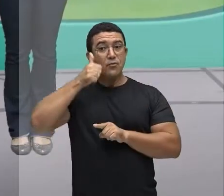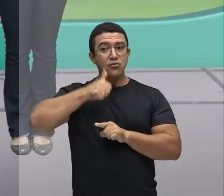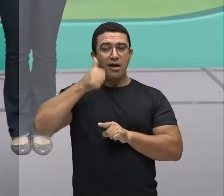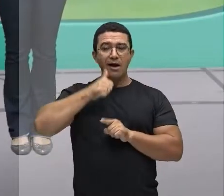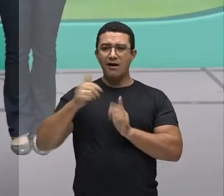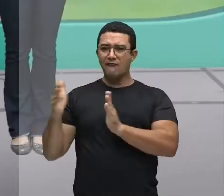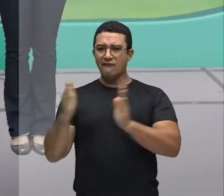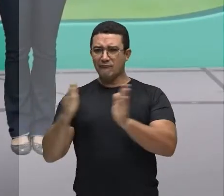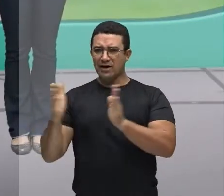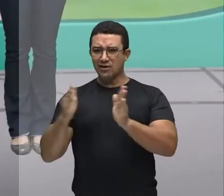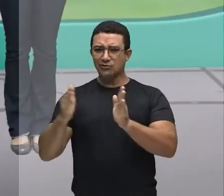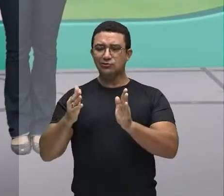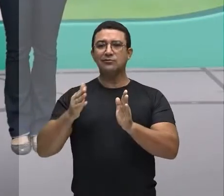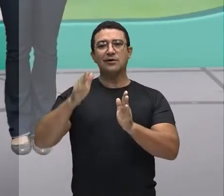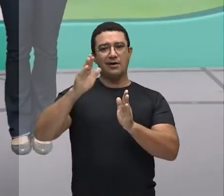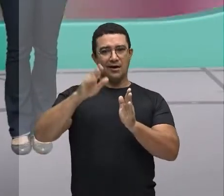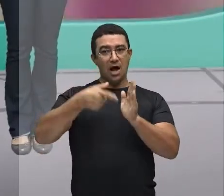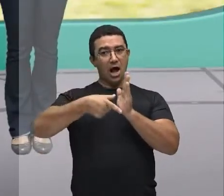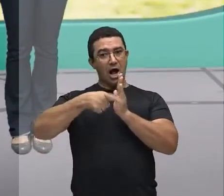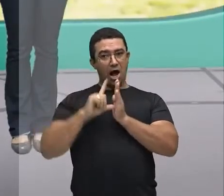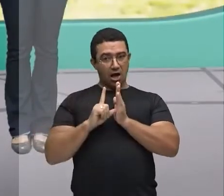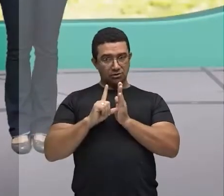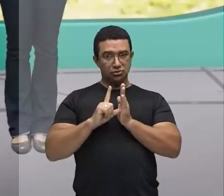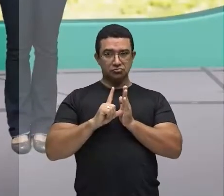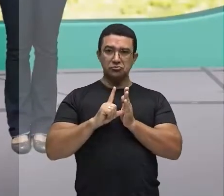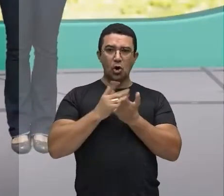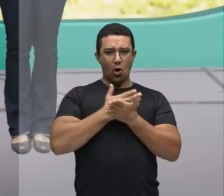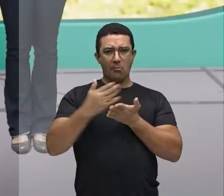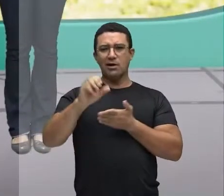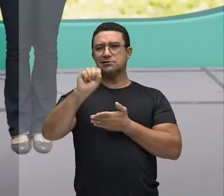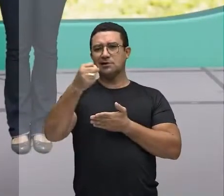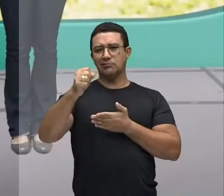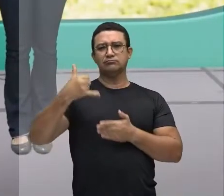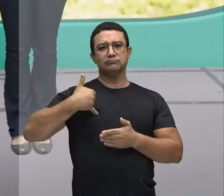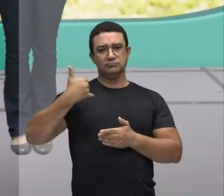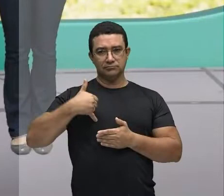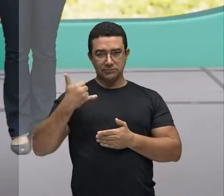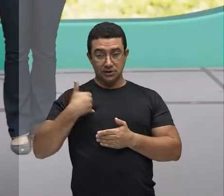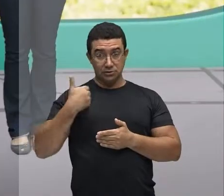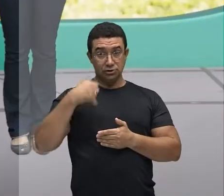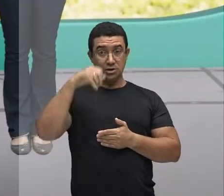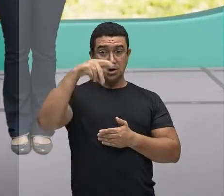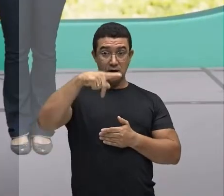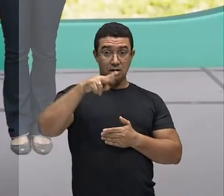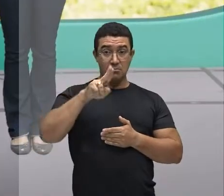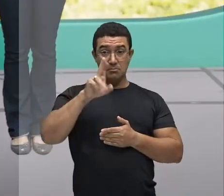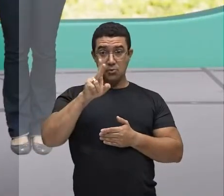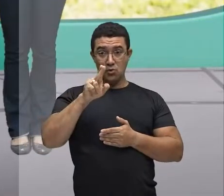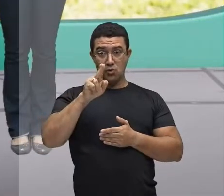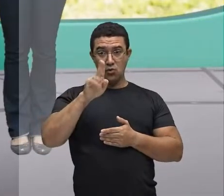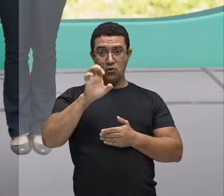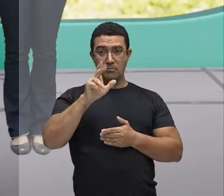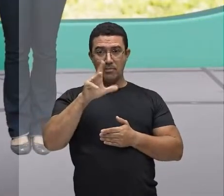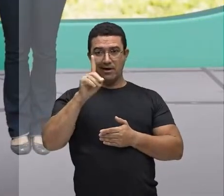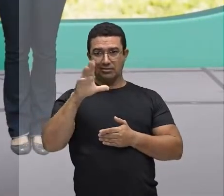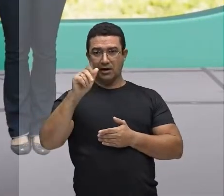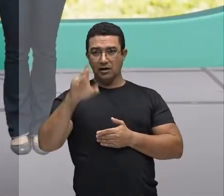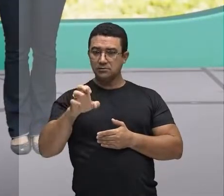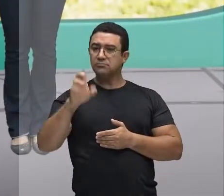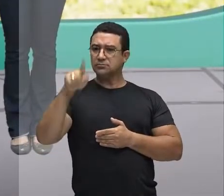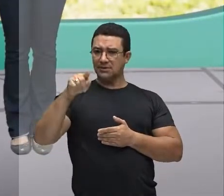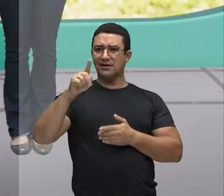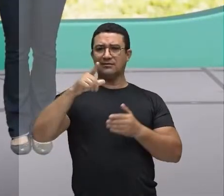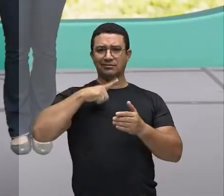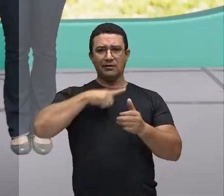pode ocorrer mais cedo, a partir dos 8 anos. E é na puberdade que nós temos alterações físicas, ou seja, a